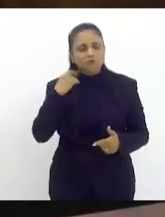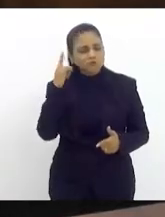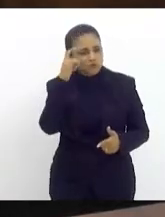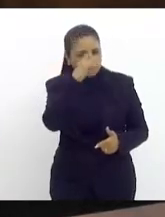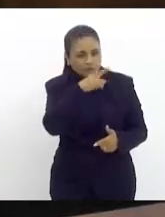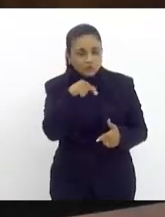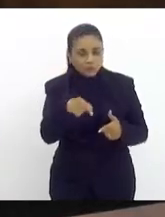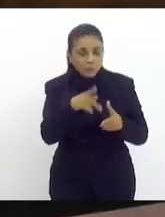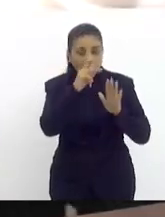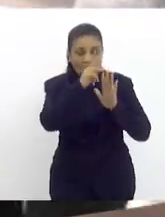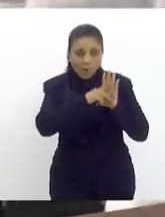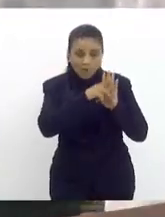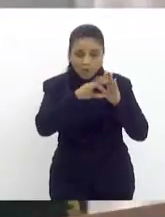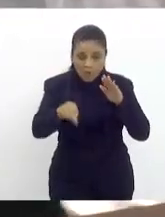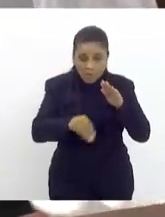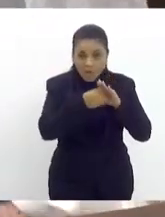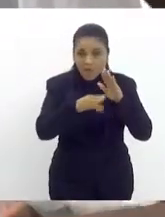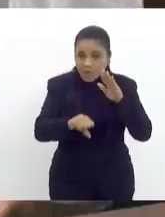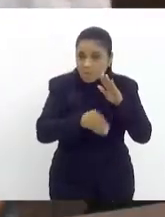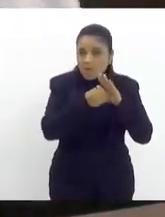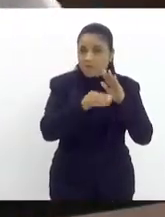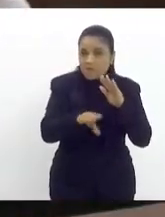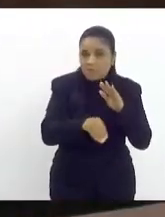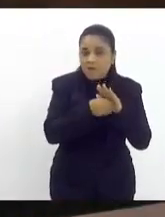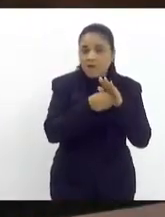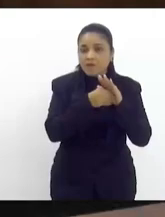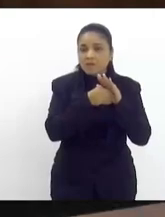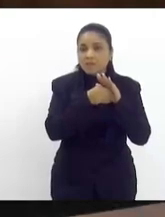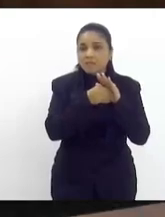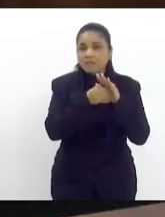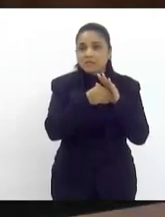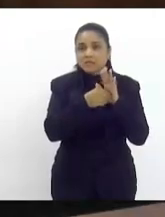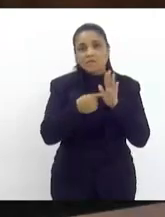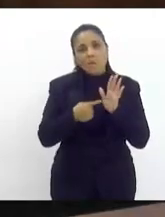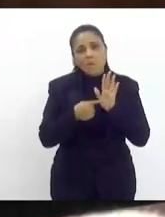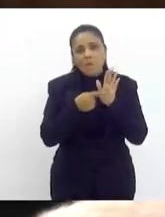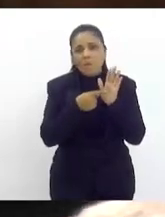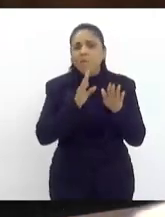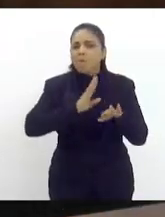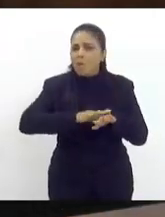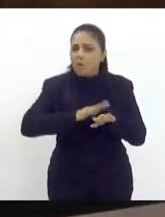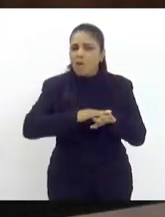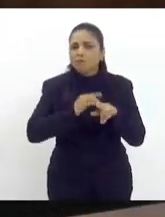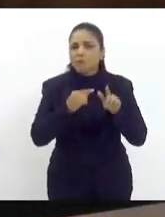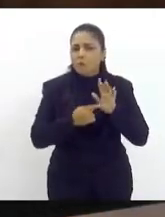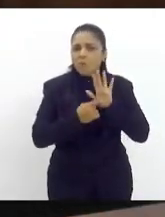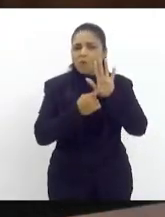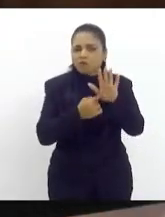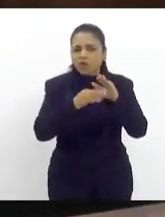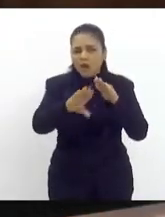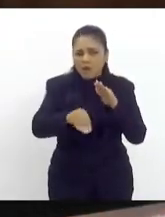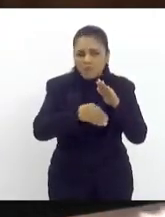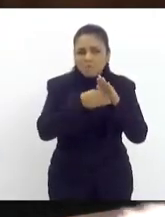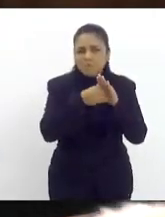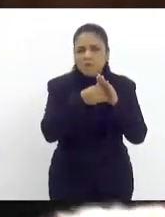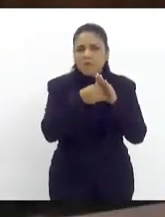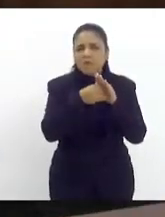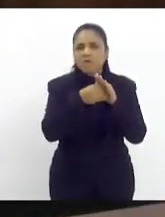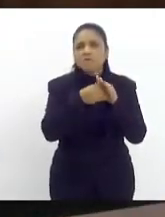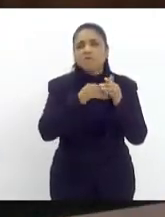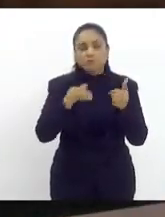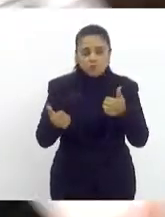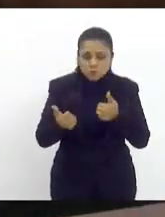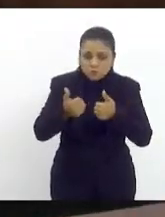várias emendas. Teve todos os momentos para que fossem apresentadas as emendas. Elas foram apresentadas, foi feito um